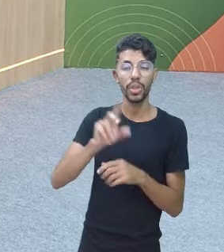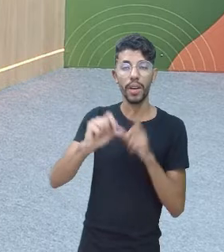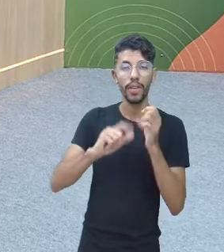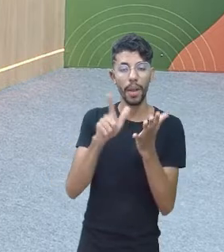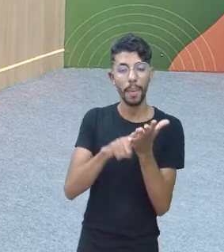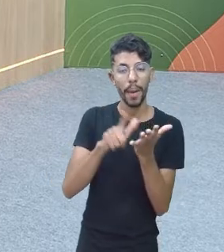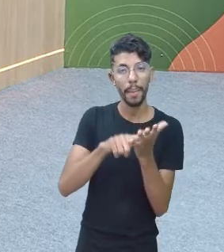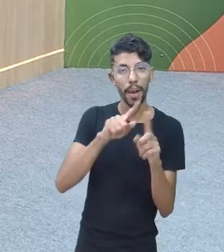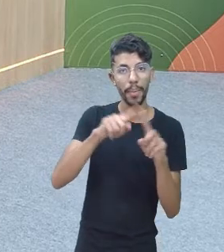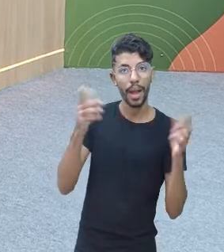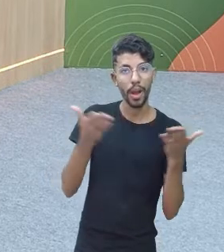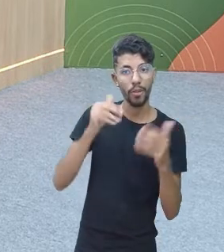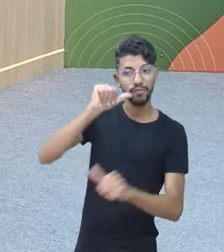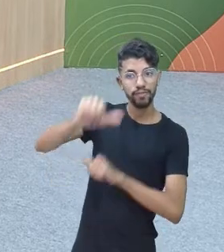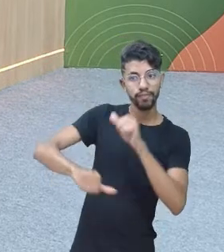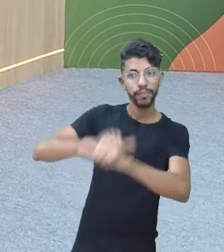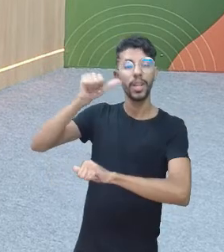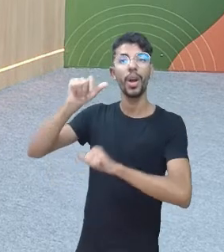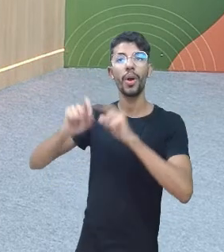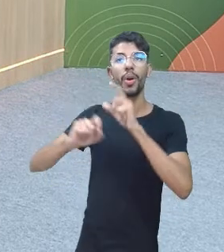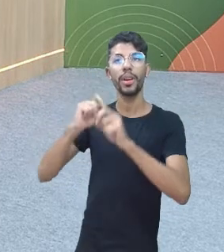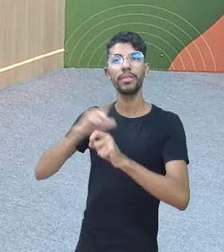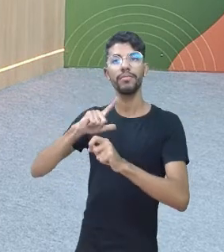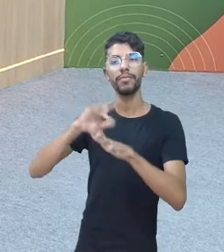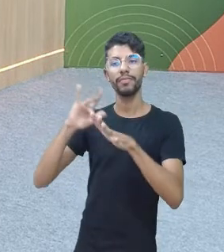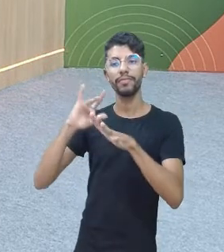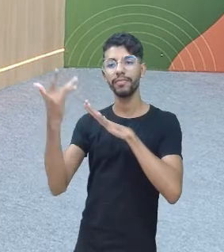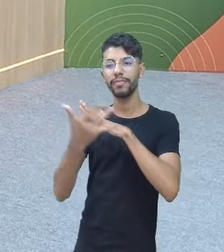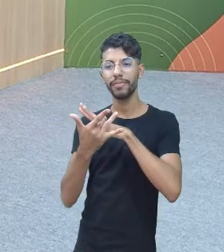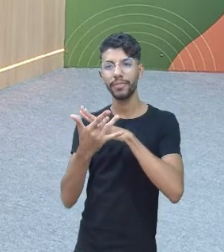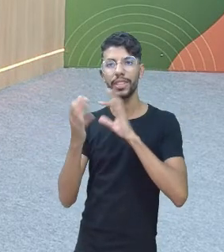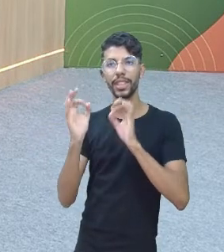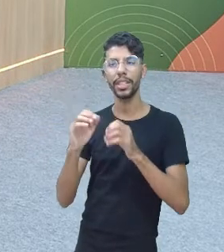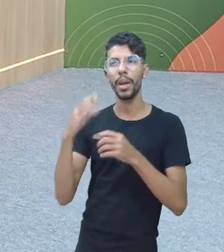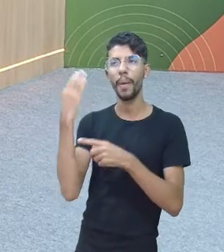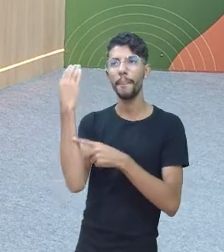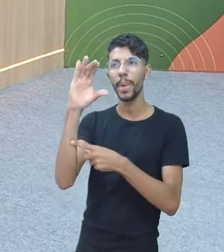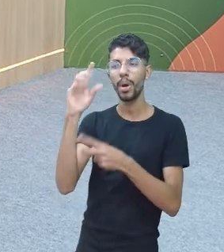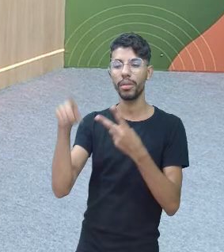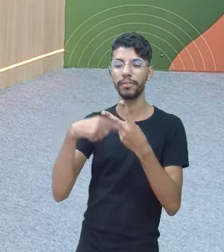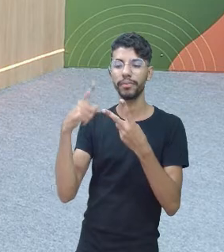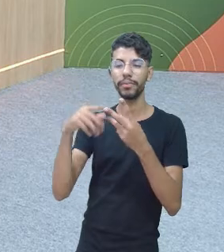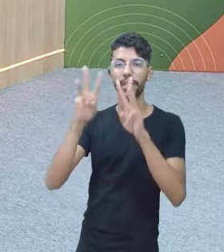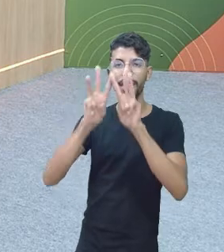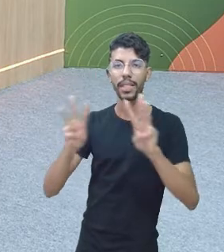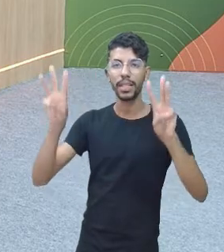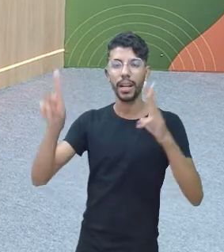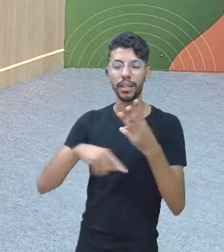manuais, e agora a gente tem as plataformas online, então eu tenho os posts, os sites,